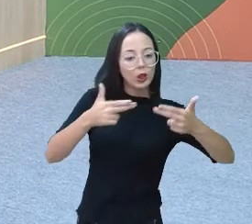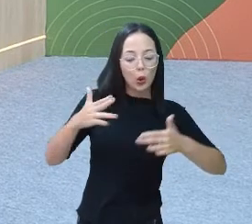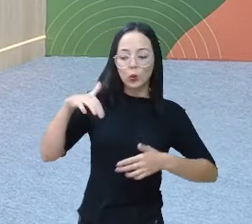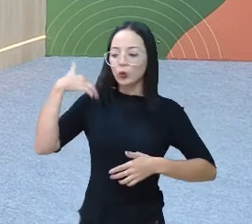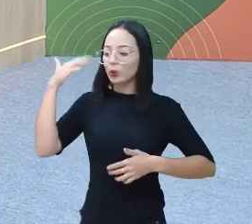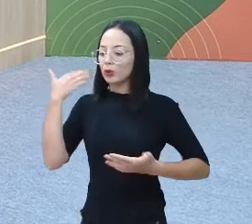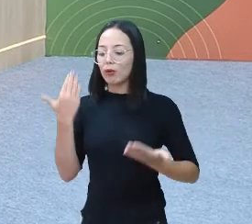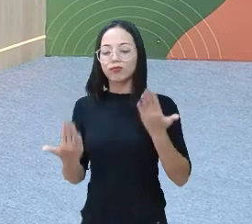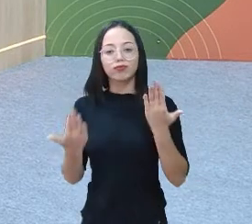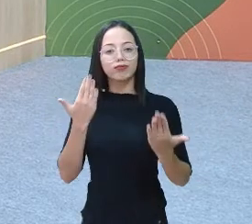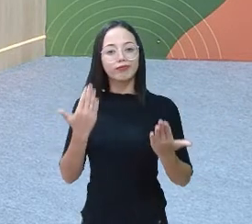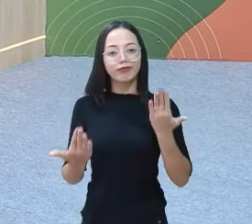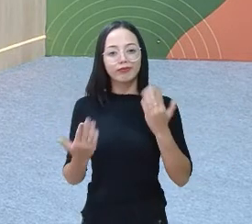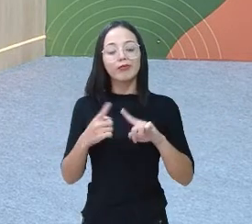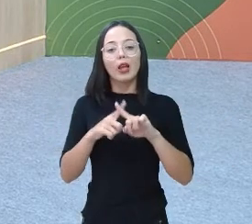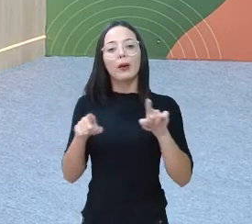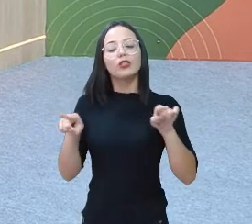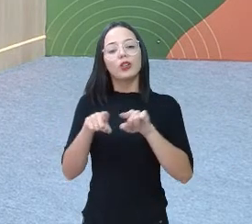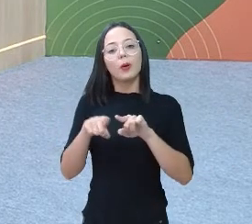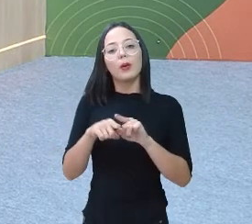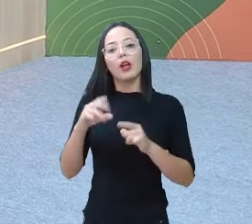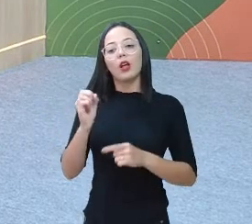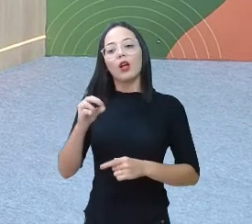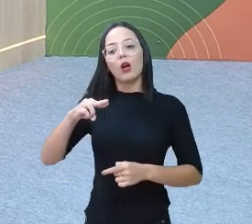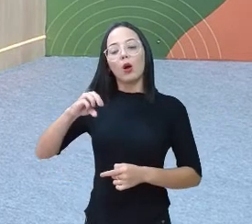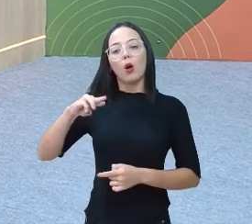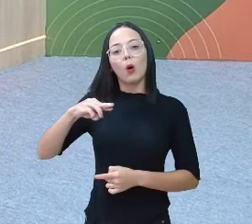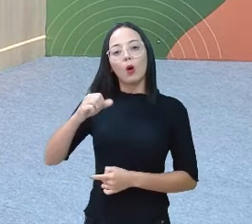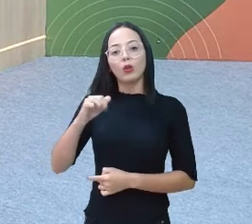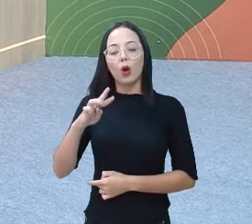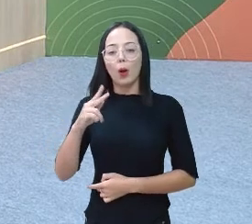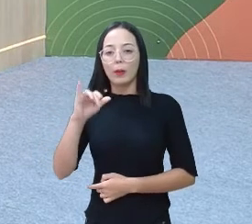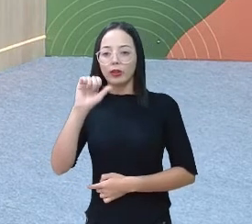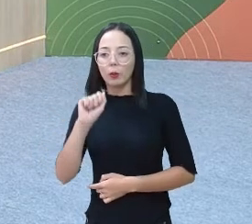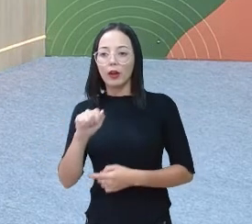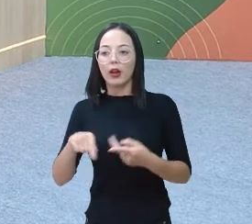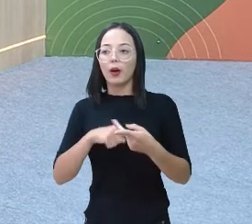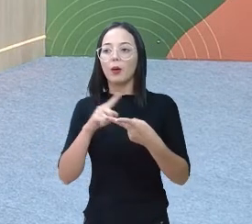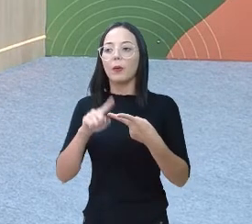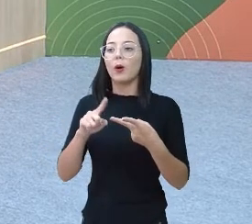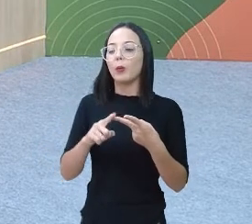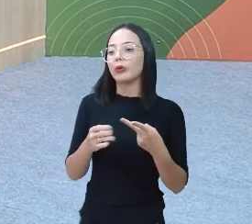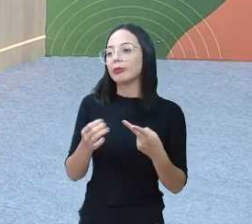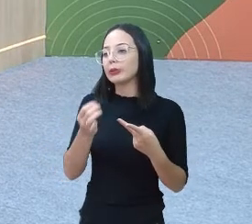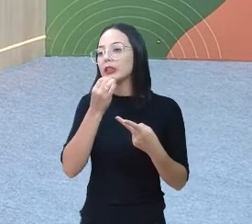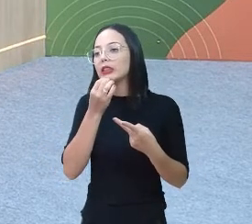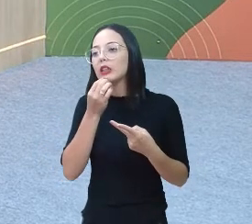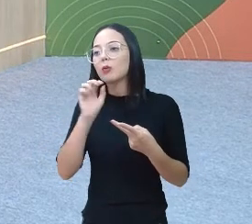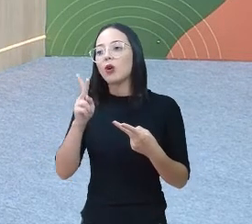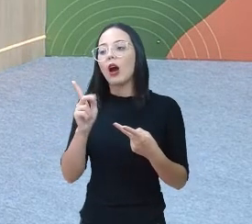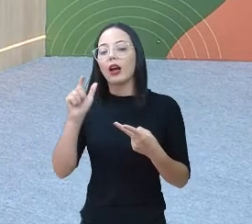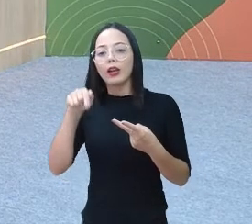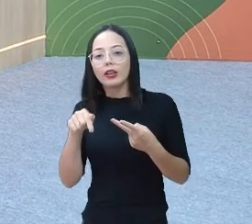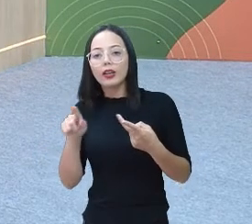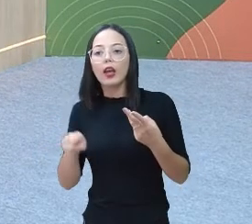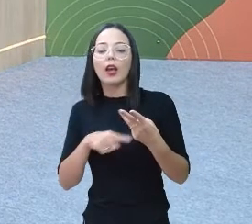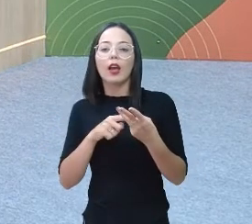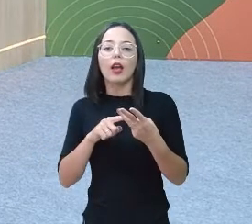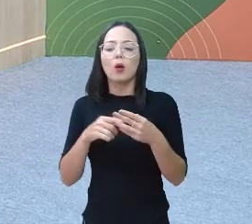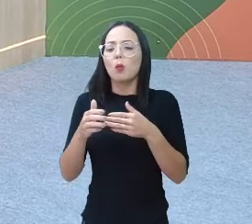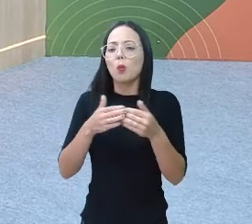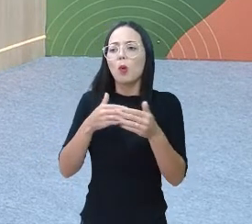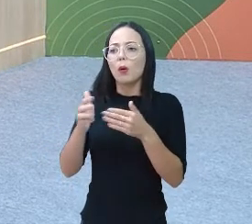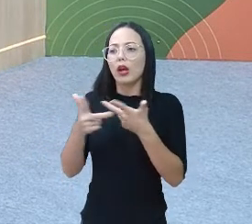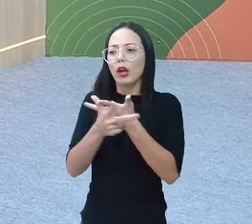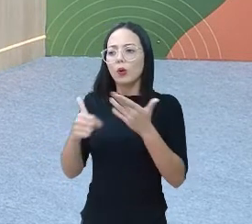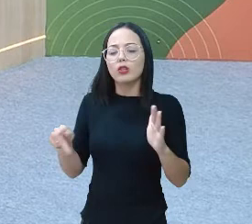Mas a onomatopeia é também recorrente em outros lugares, como as HQs, como os graphic novels, qualquer coisa